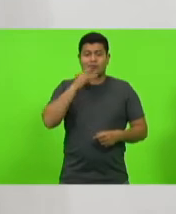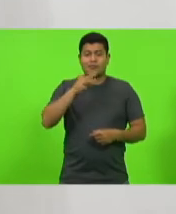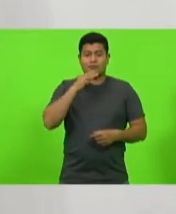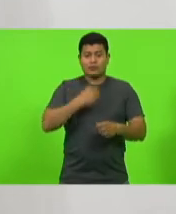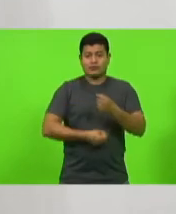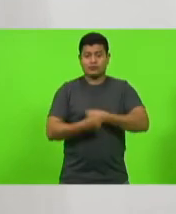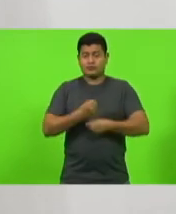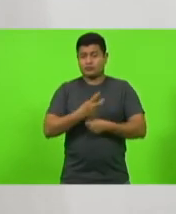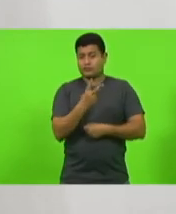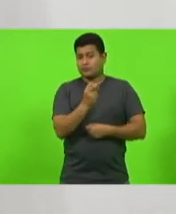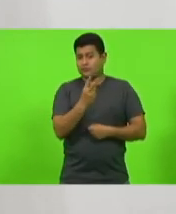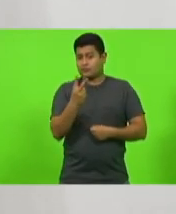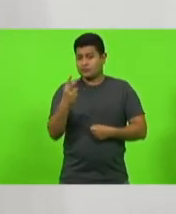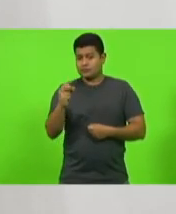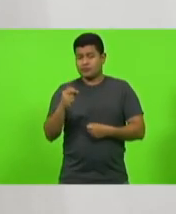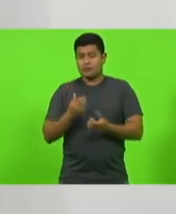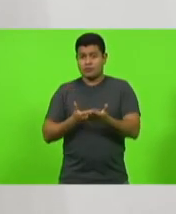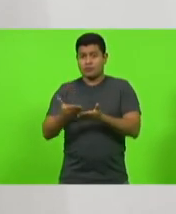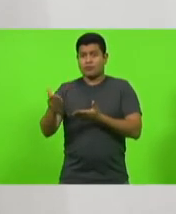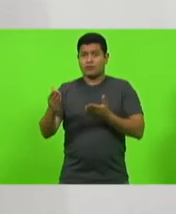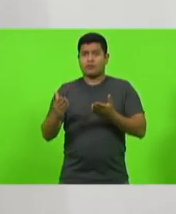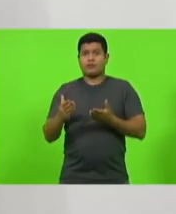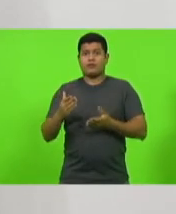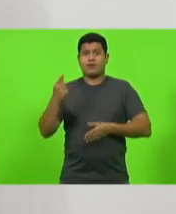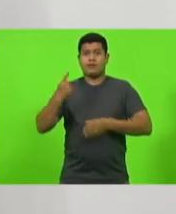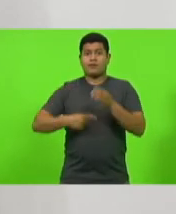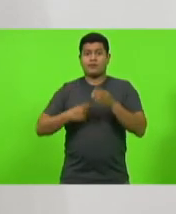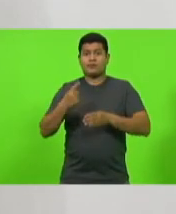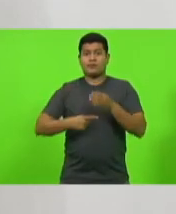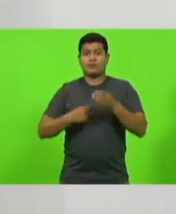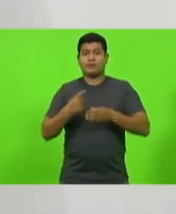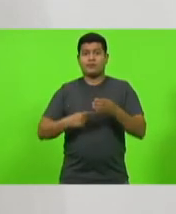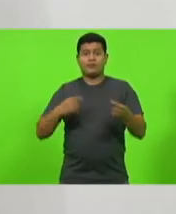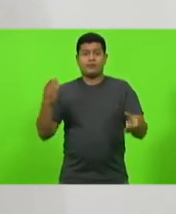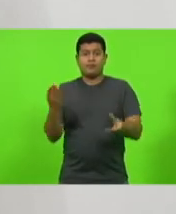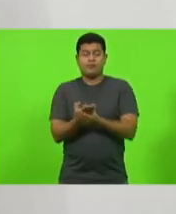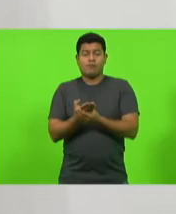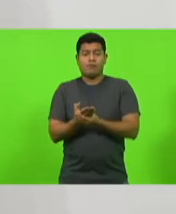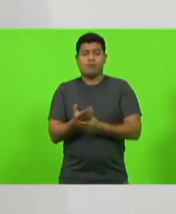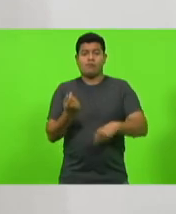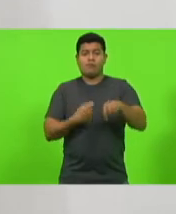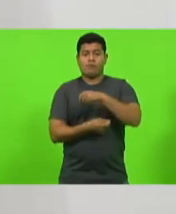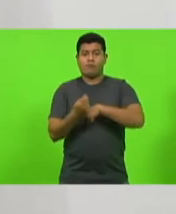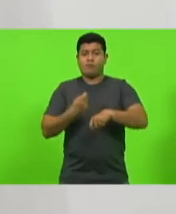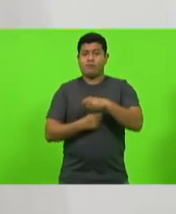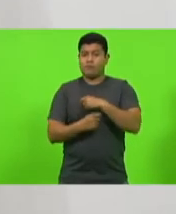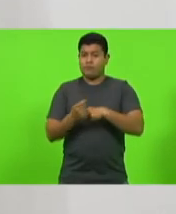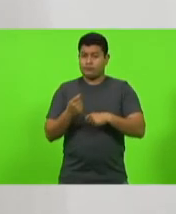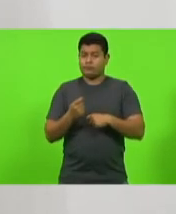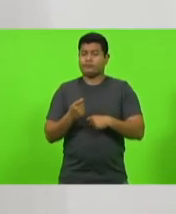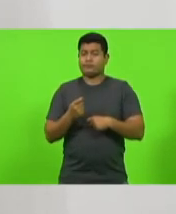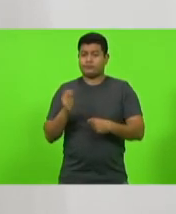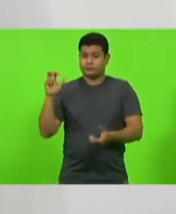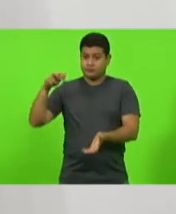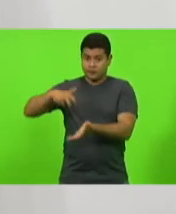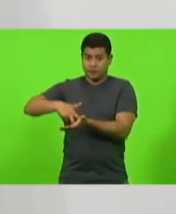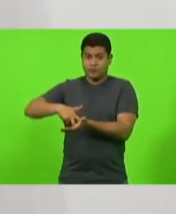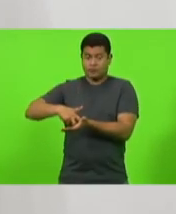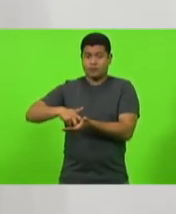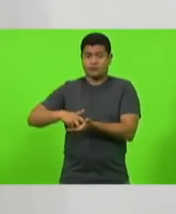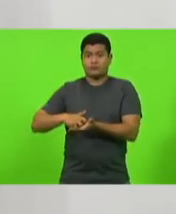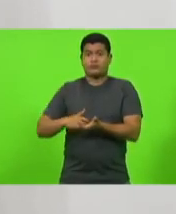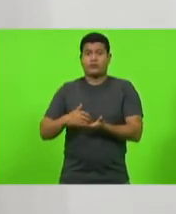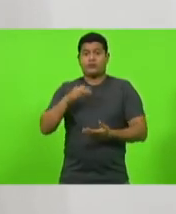2021, foi aberto uma comissão de processo administrativo e disciplinar, em março de 2021, através